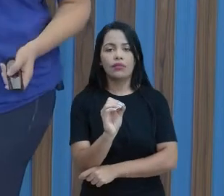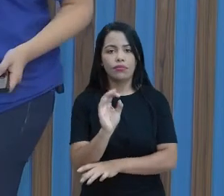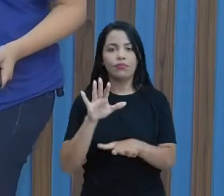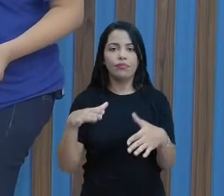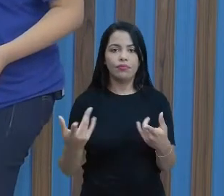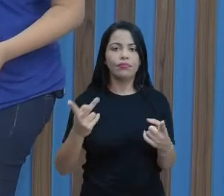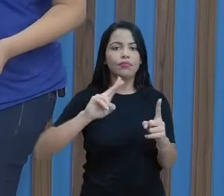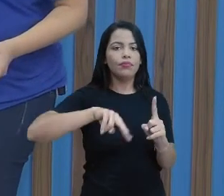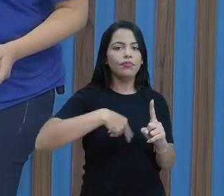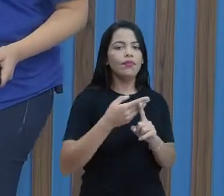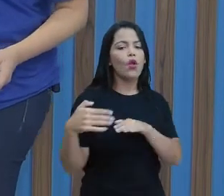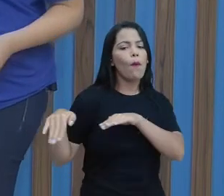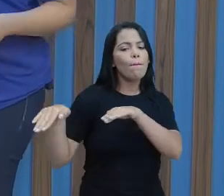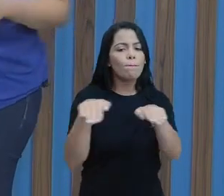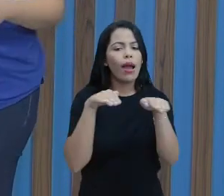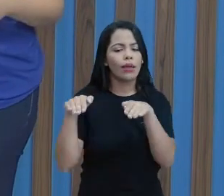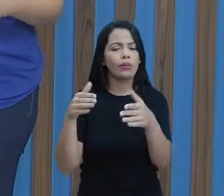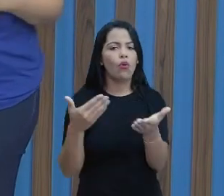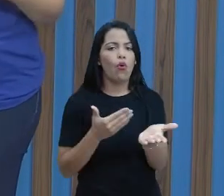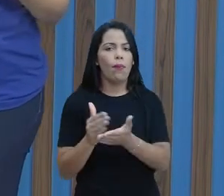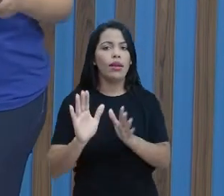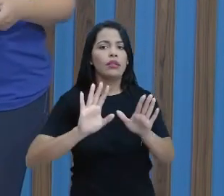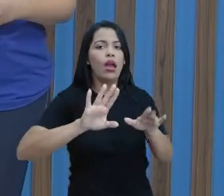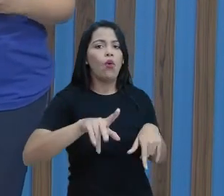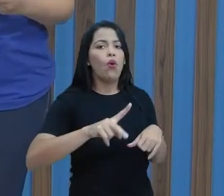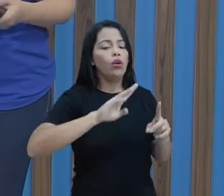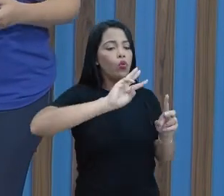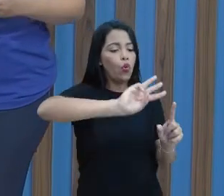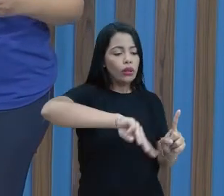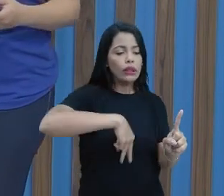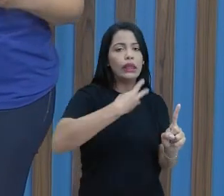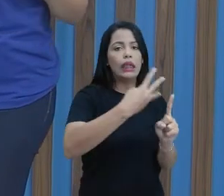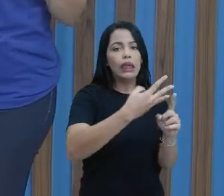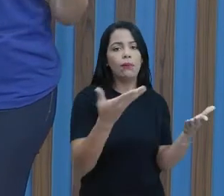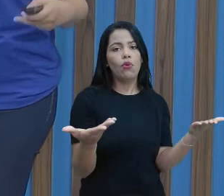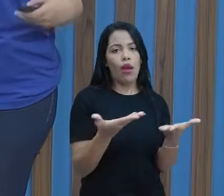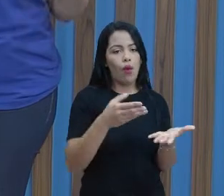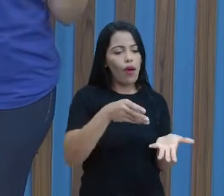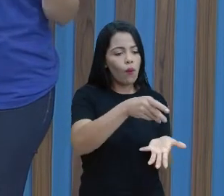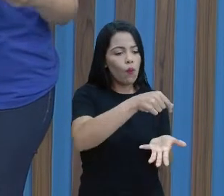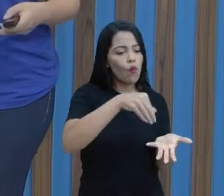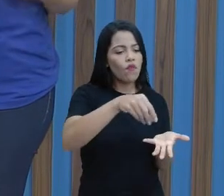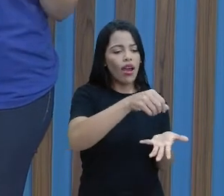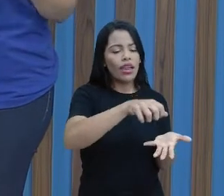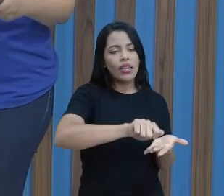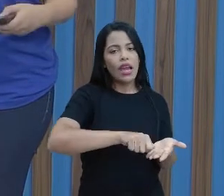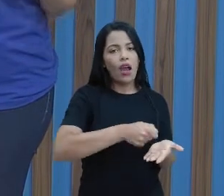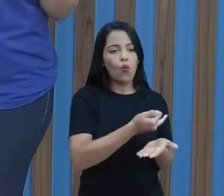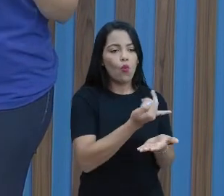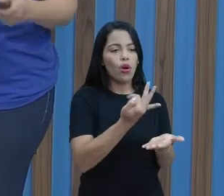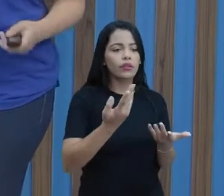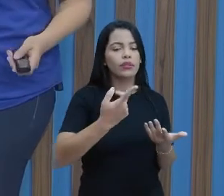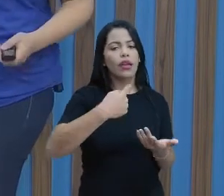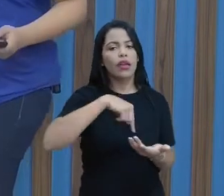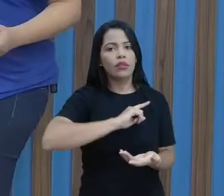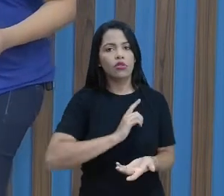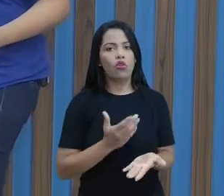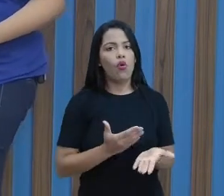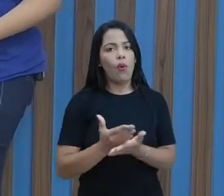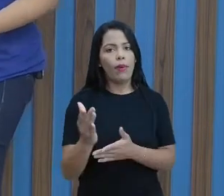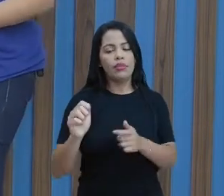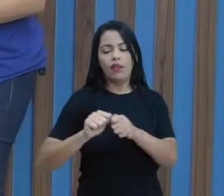15 pães. A gente vê esse tipo de padrão acontecendo de maneira sequenciada, né? Repetidas vezes